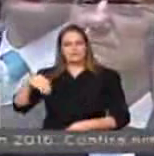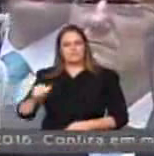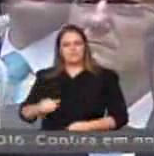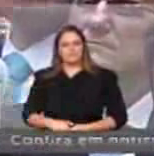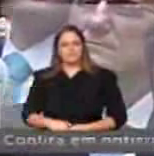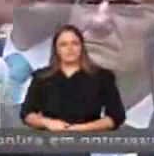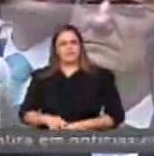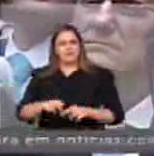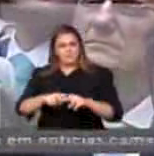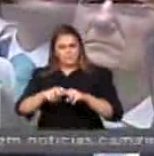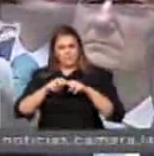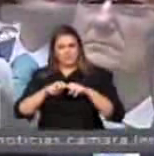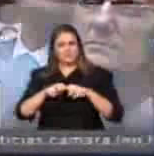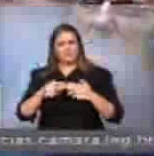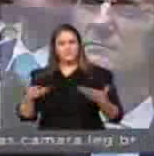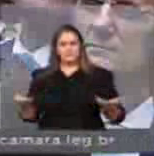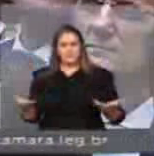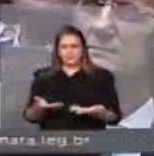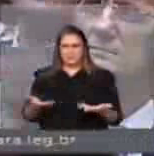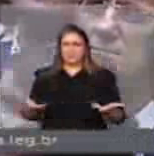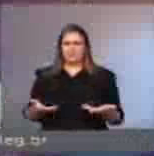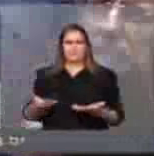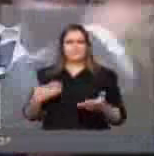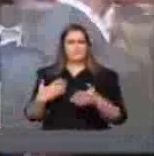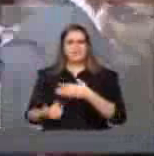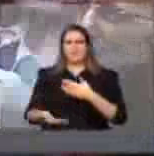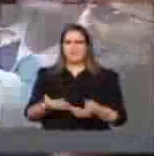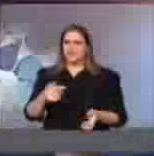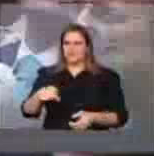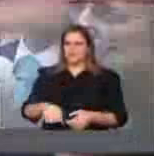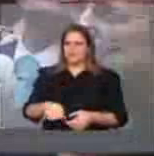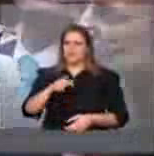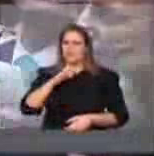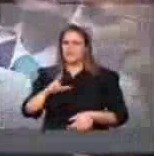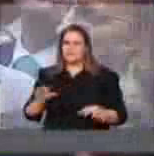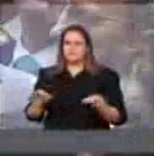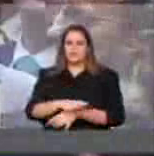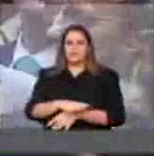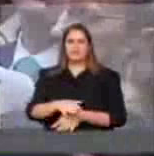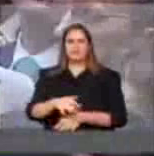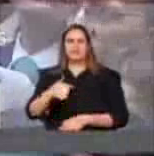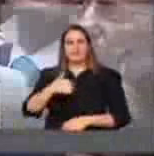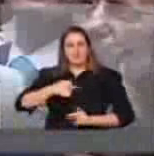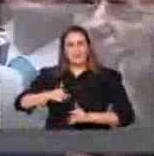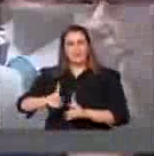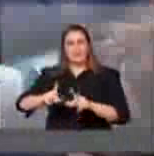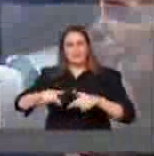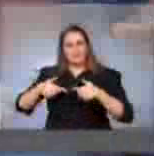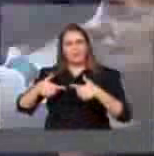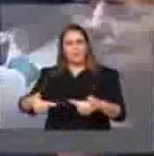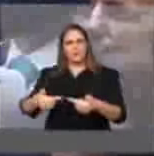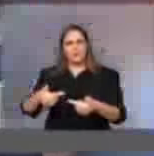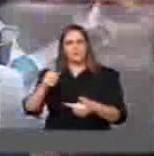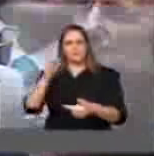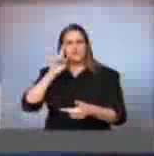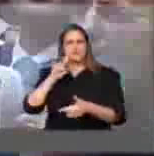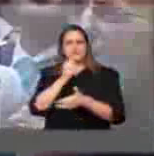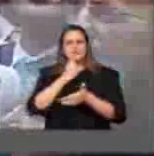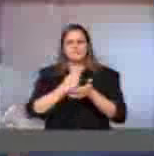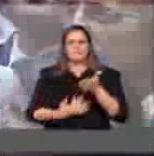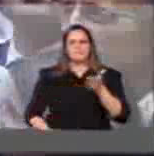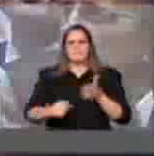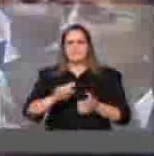resultado, honrando o povo brasileiro, no sangue e na luta do Zumbi,